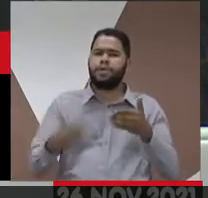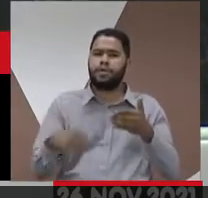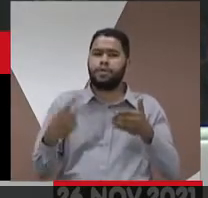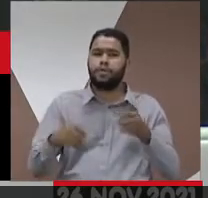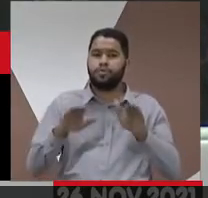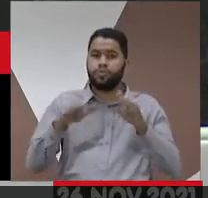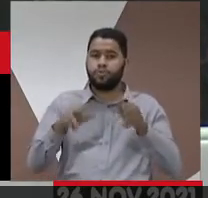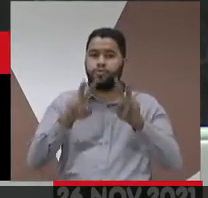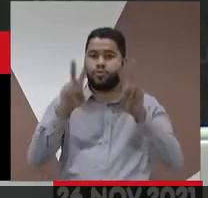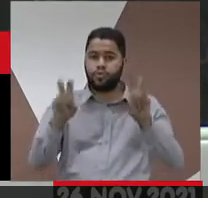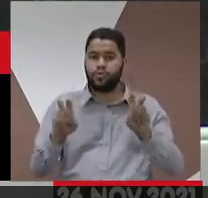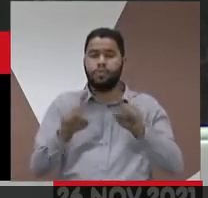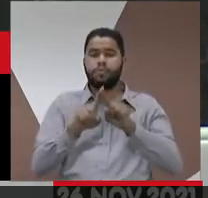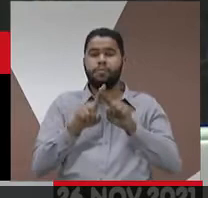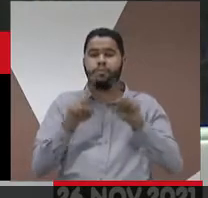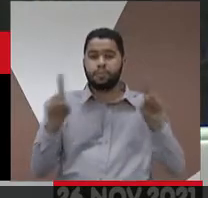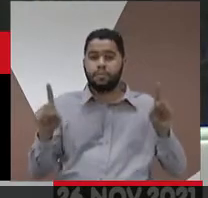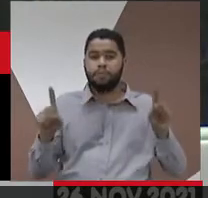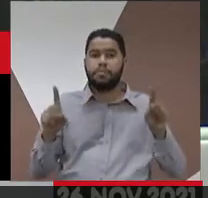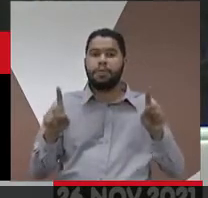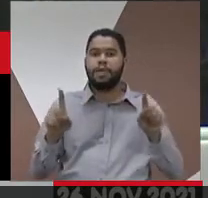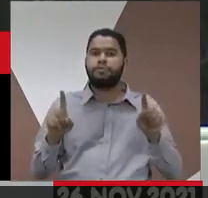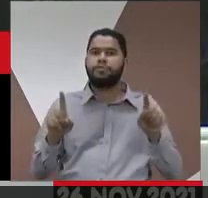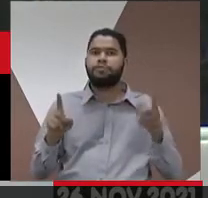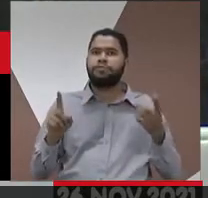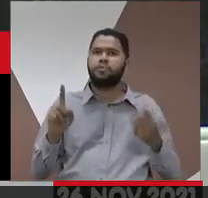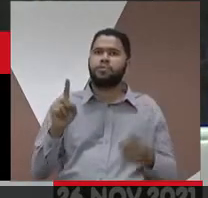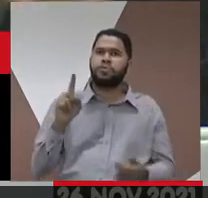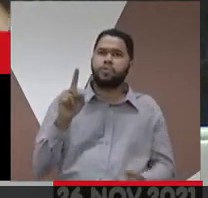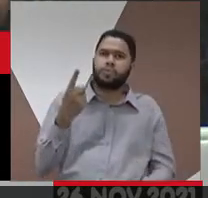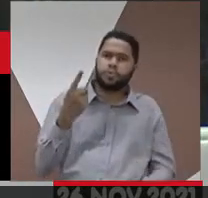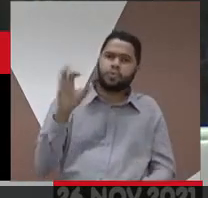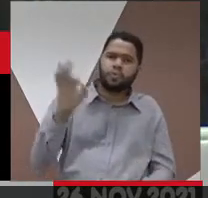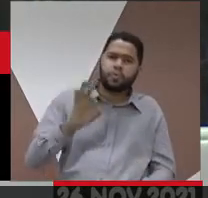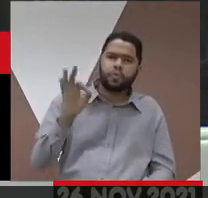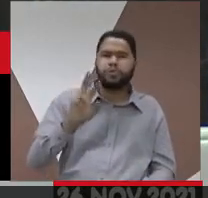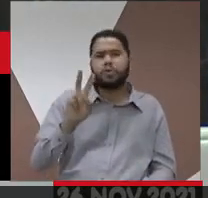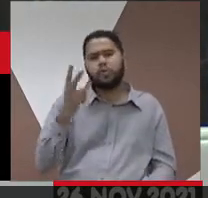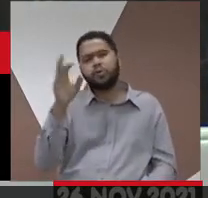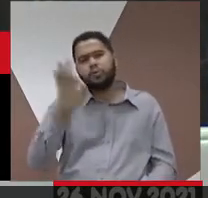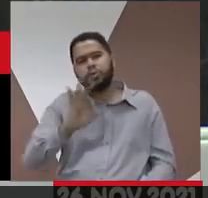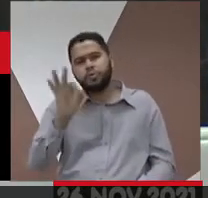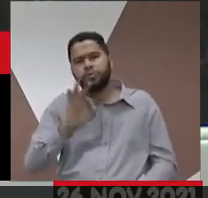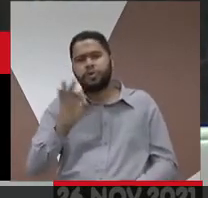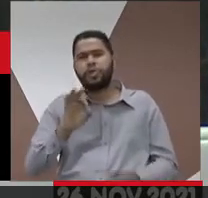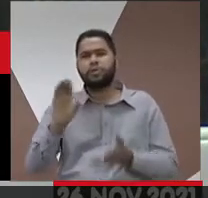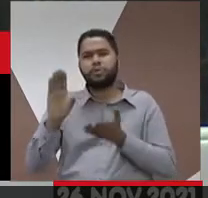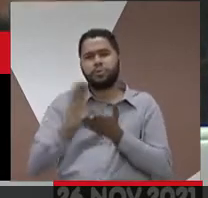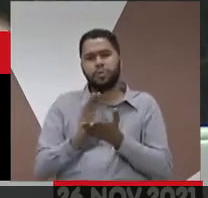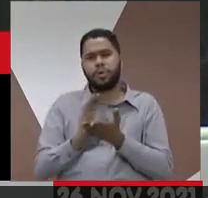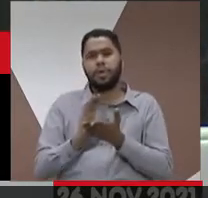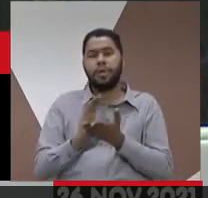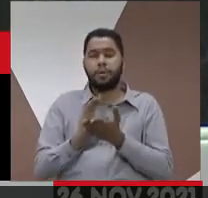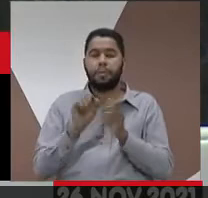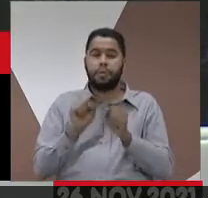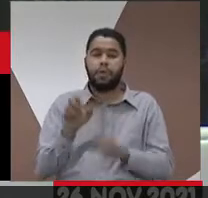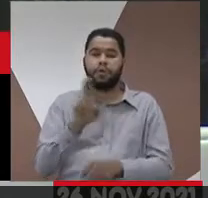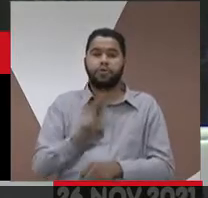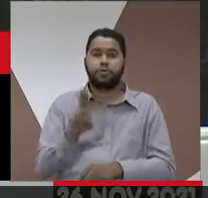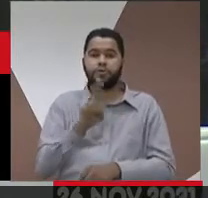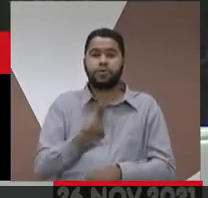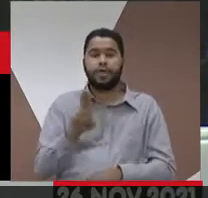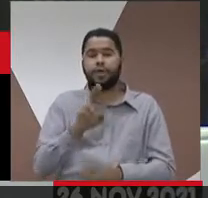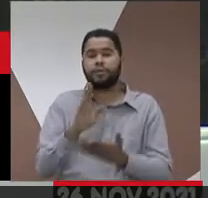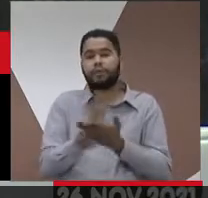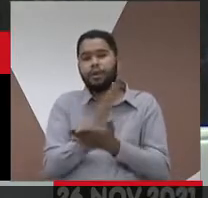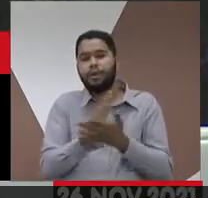isso, mas que pelo menos 1% ou 2% do recurso previsto ele pode ser aplicado em